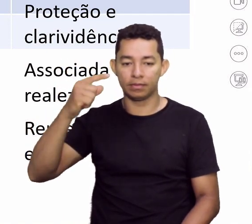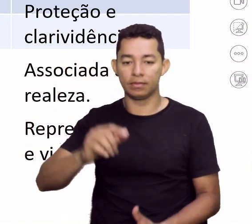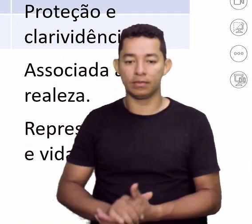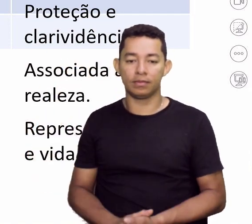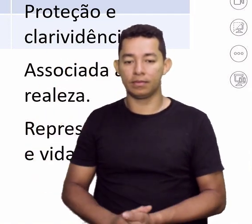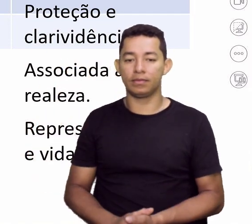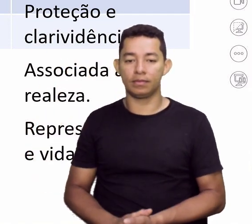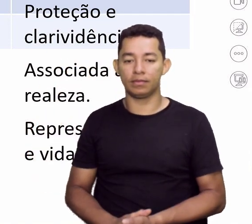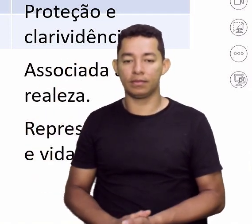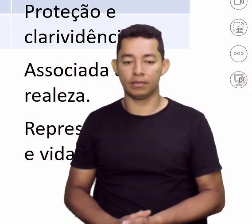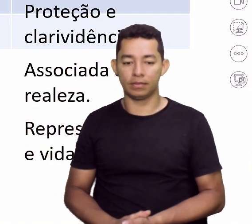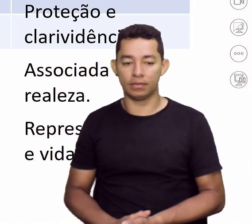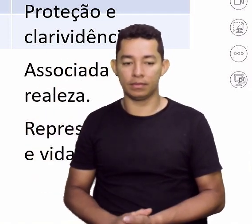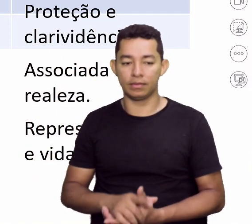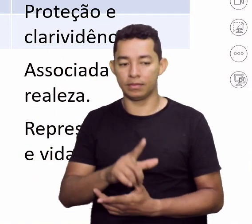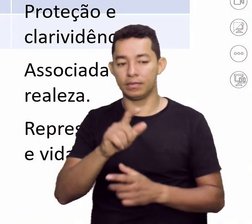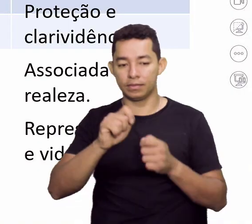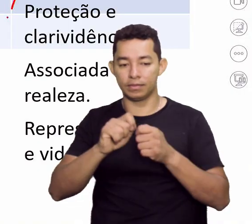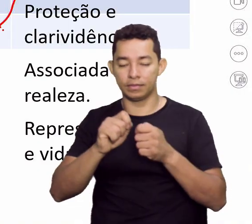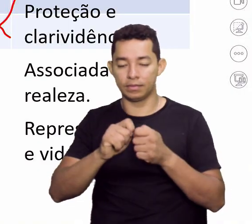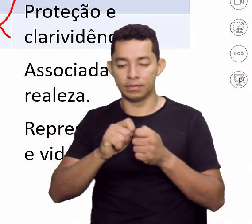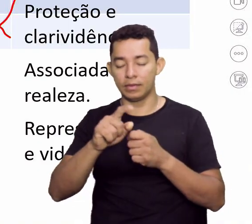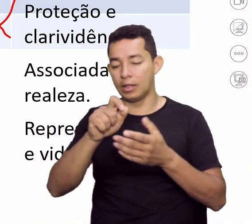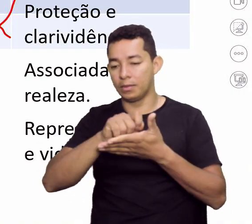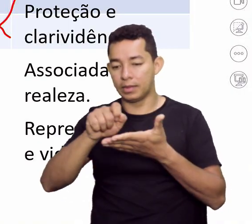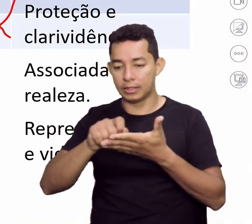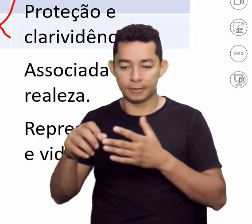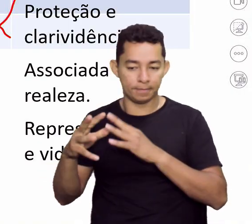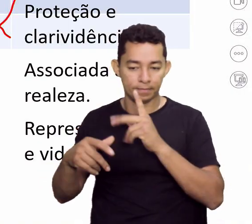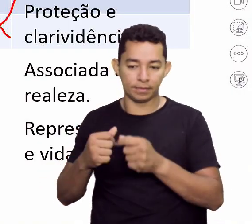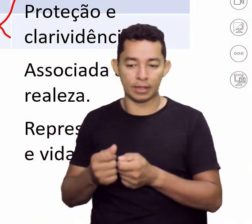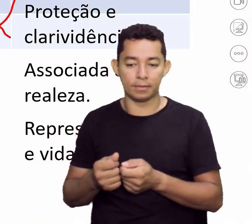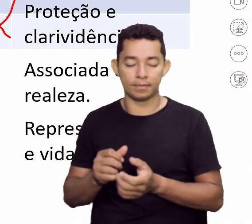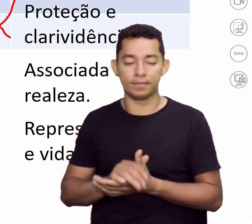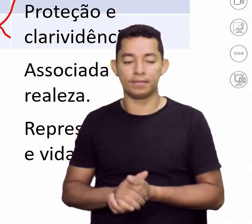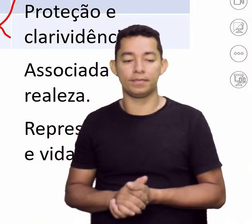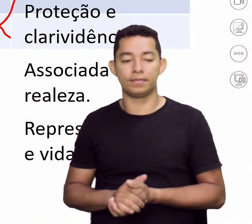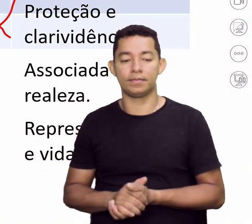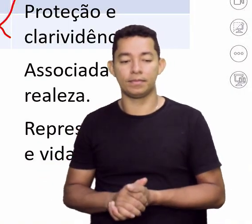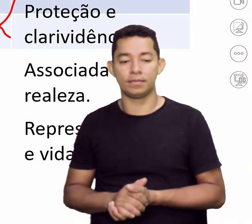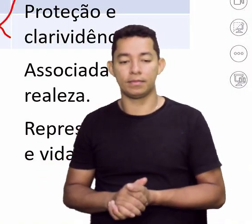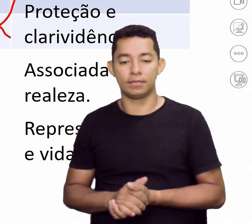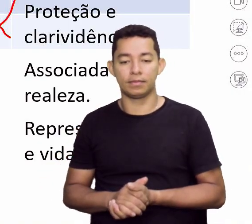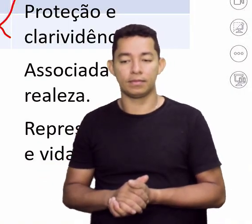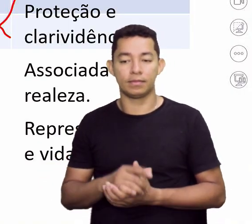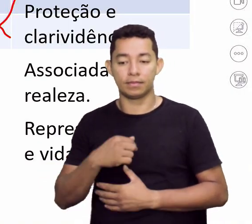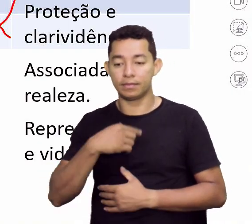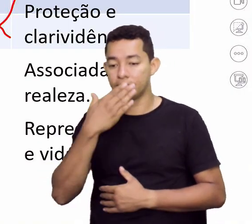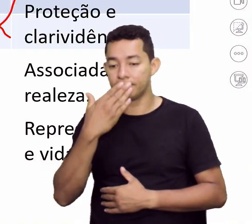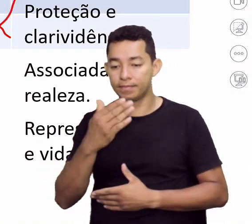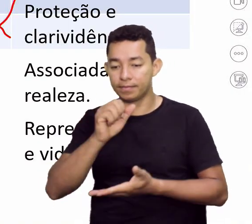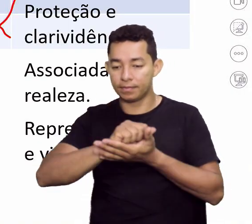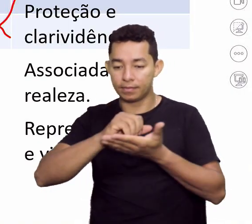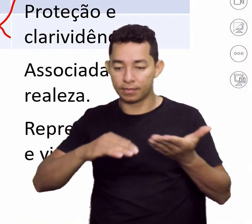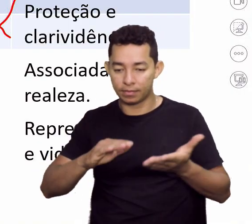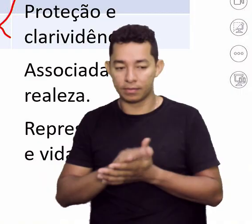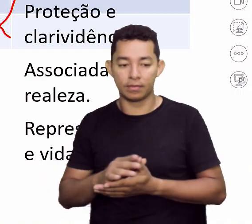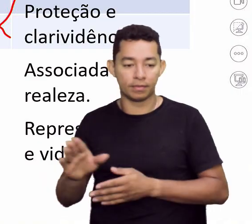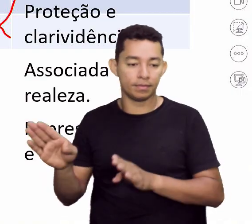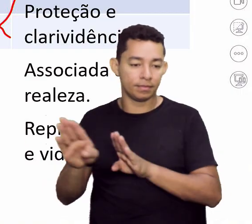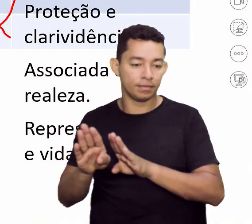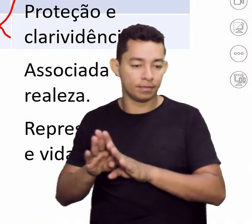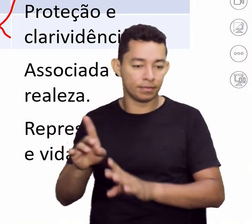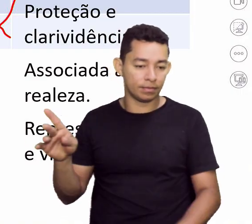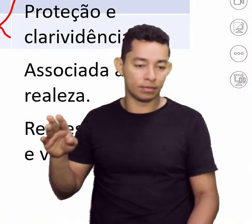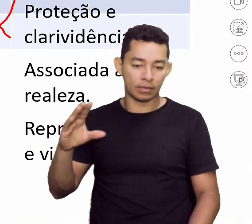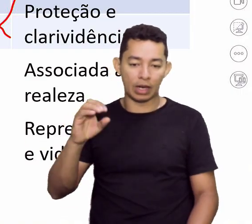fazer uma escrita depois disso aí. Eu vou pedir uma atividade assim, ó. E tem esse aqui da cobra, que está meio